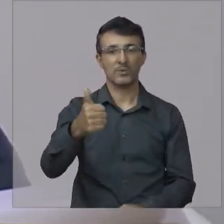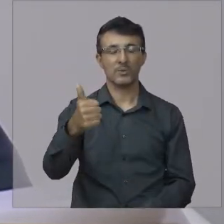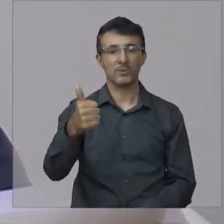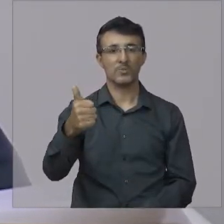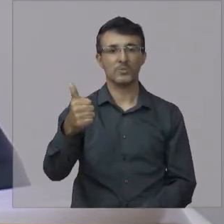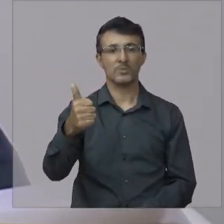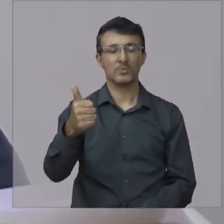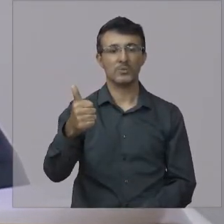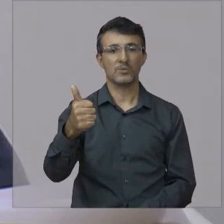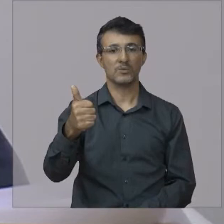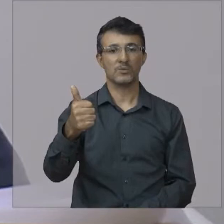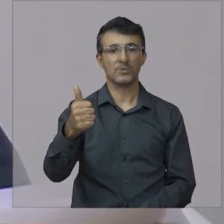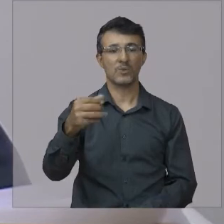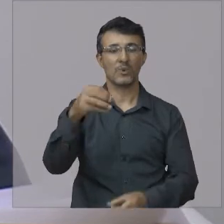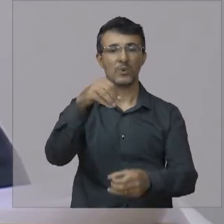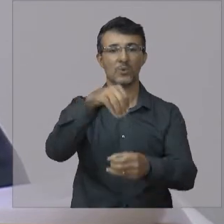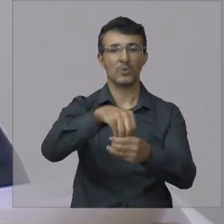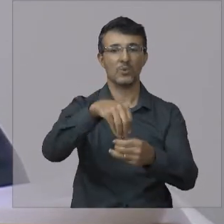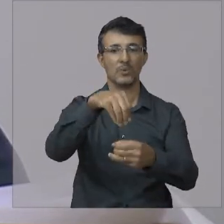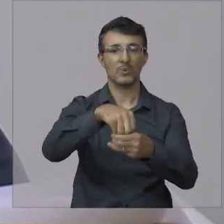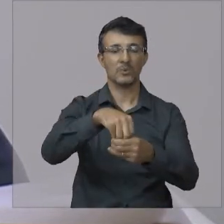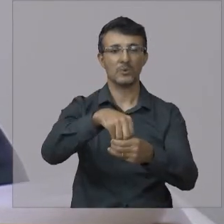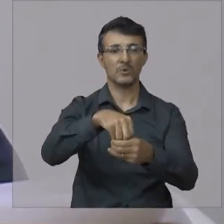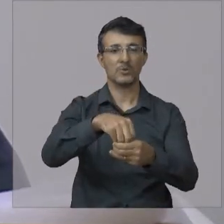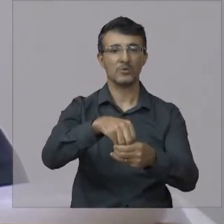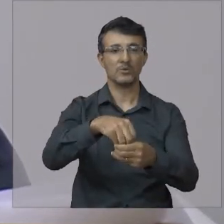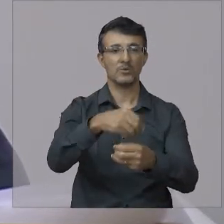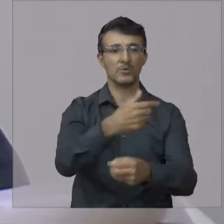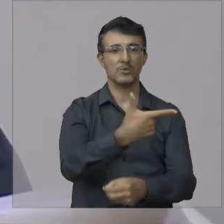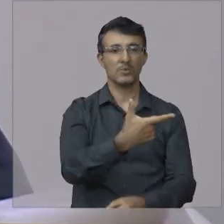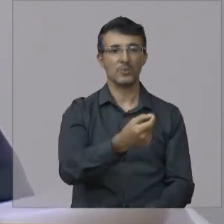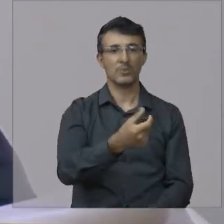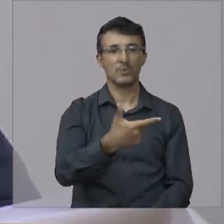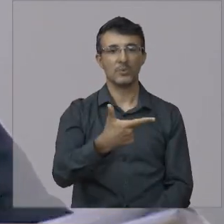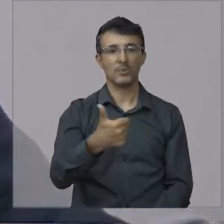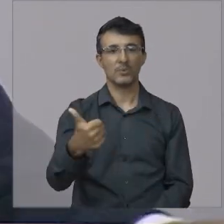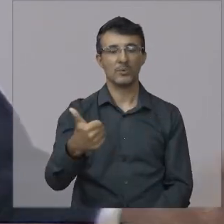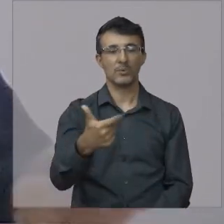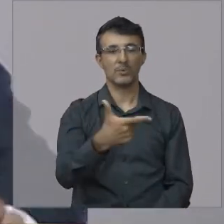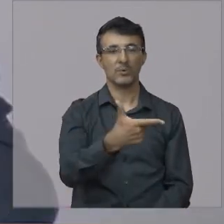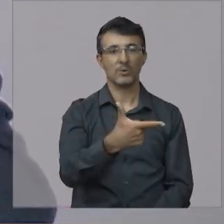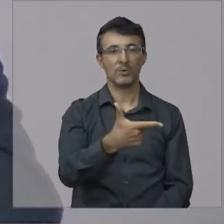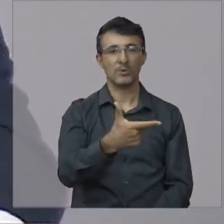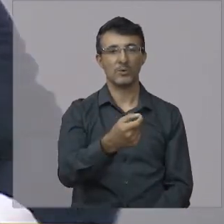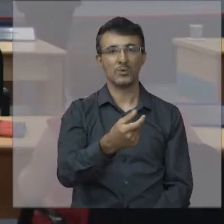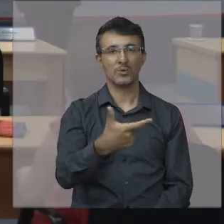biênio 2021 e 2022 o vereador Marcão da Academia.